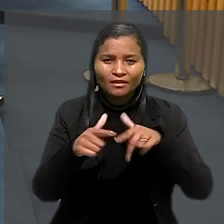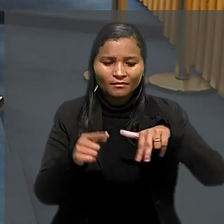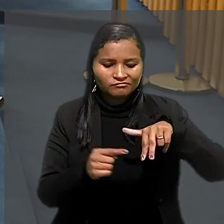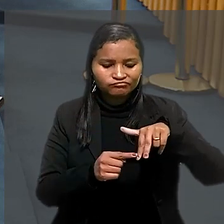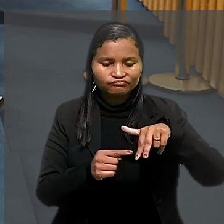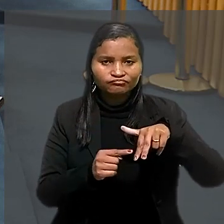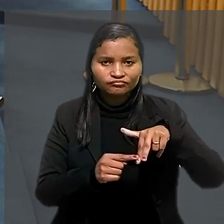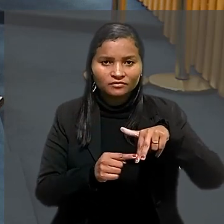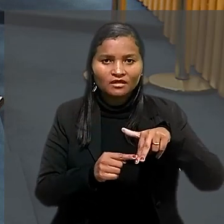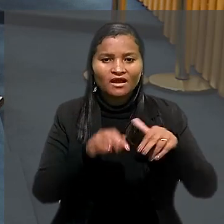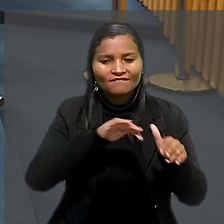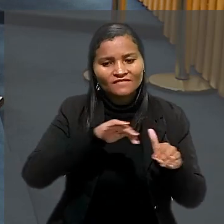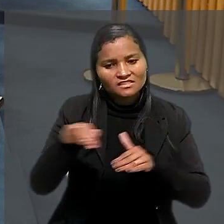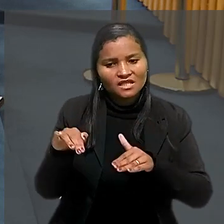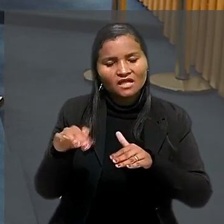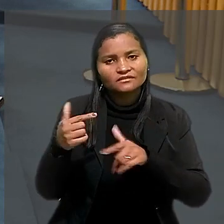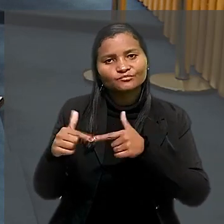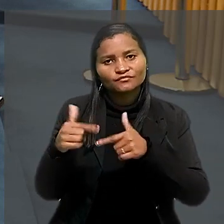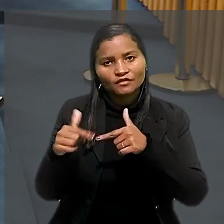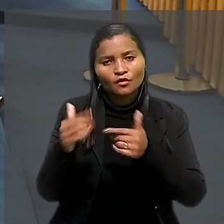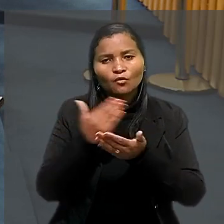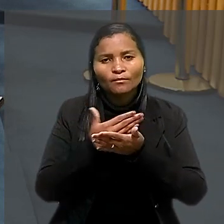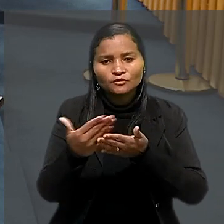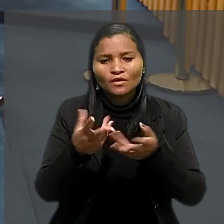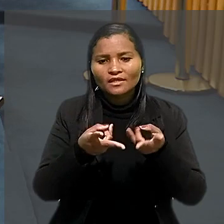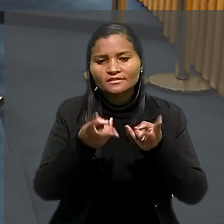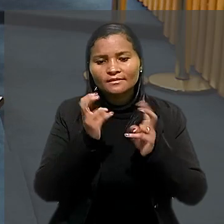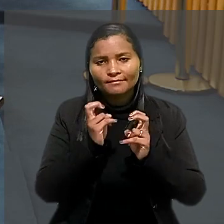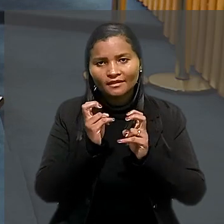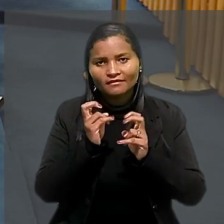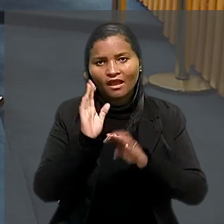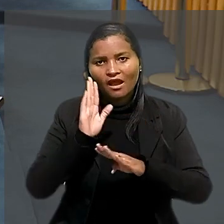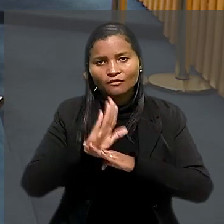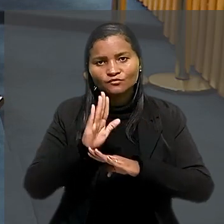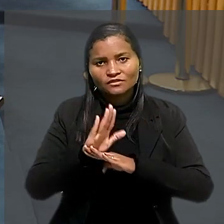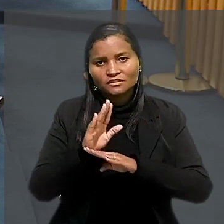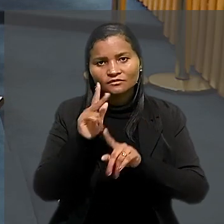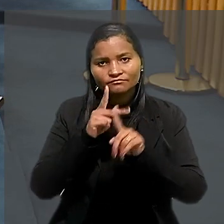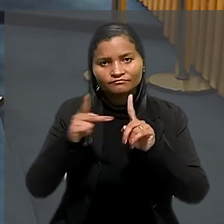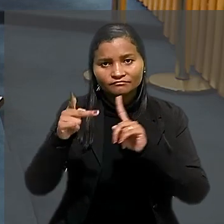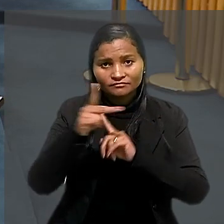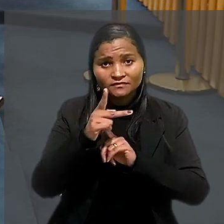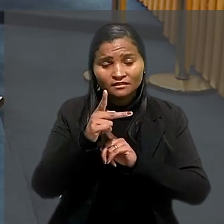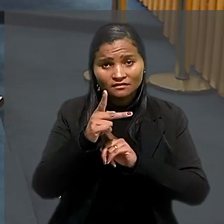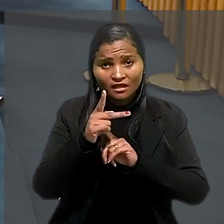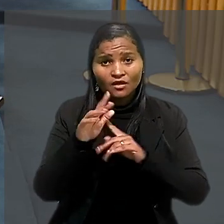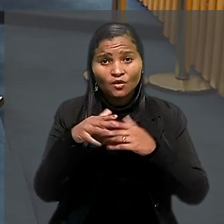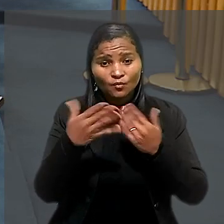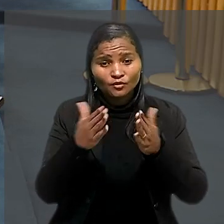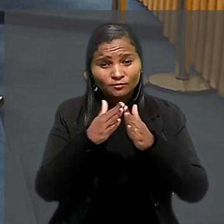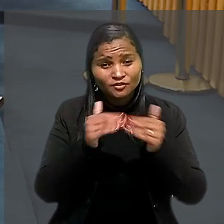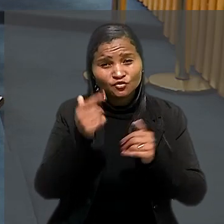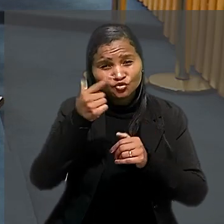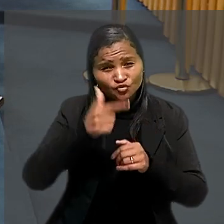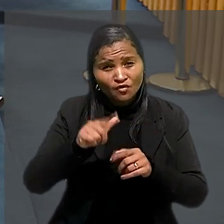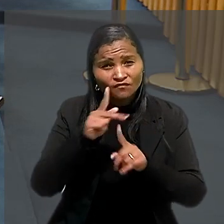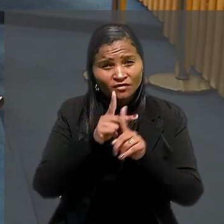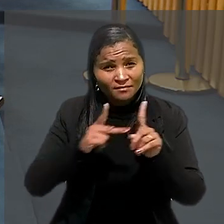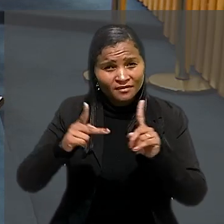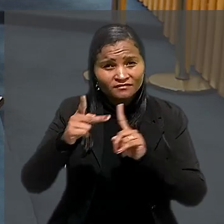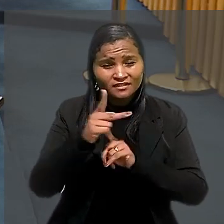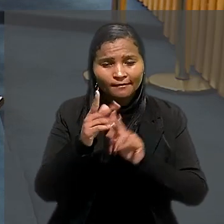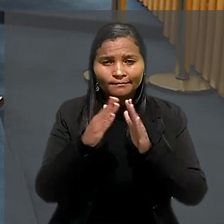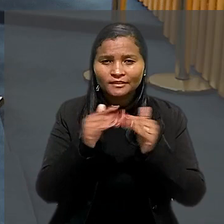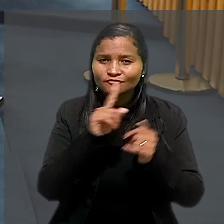lesão no tornozelo, foi afastada do serviço e passou a receber auxílio previdenciário. Ao buscar a prorrogação da licença pela